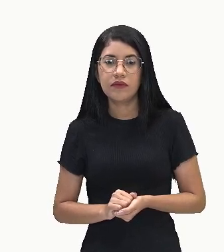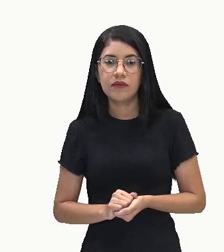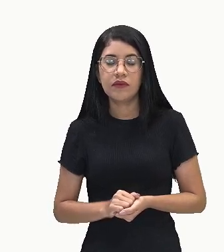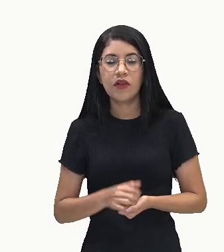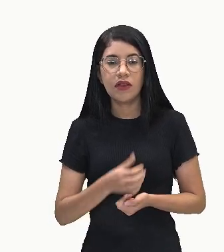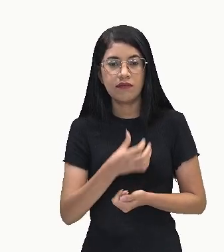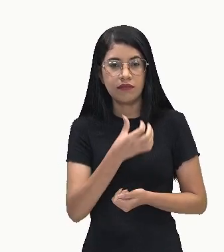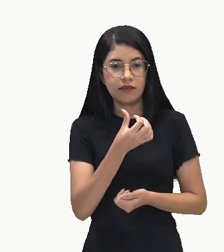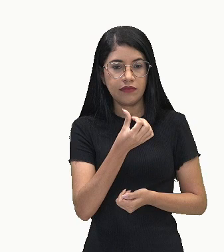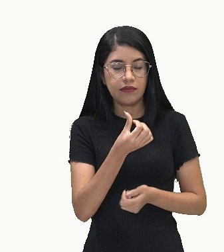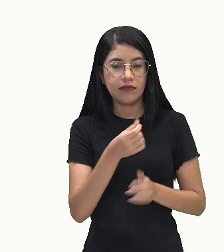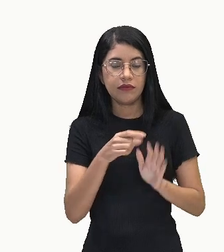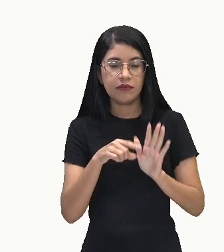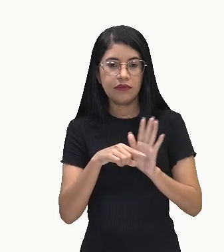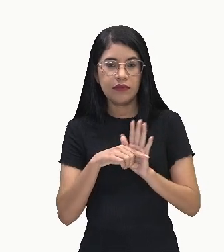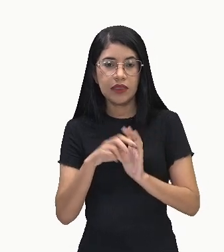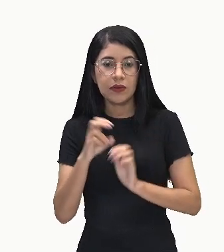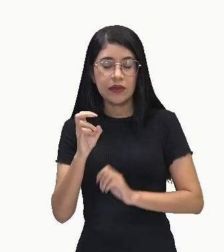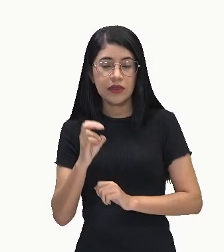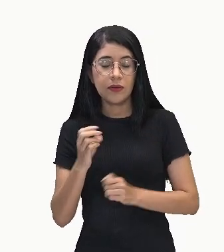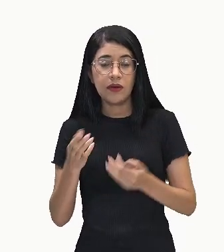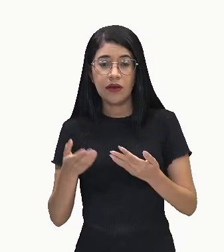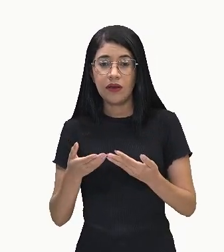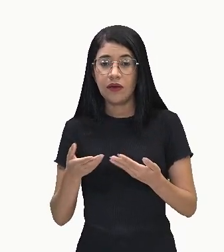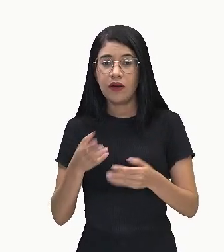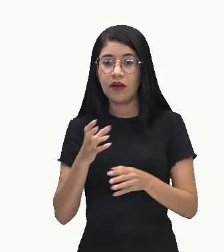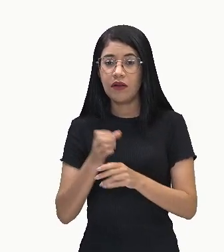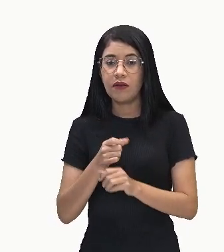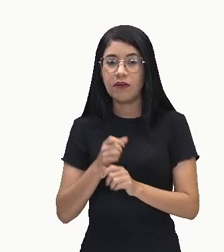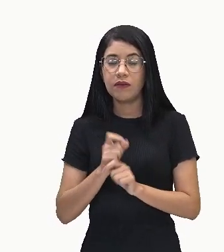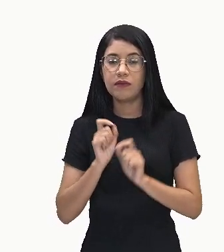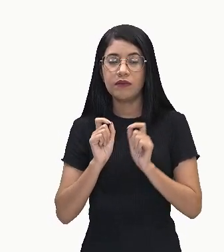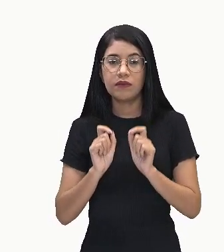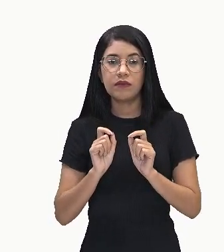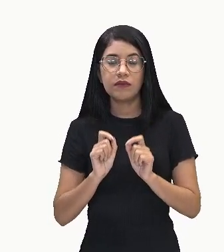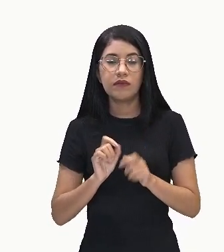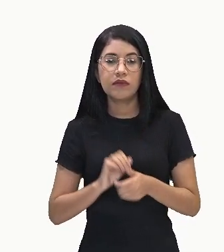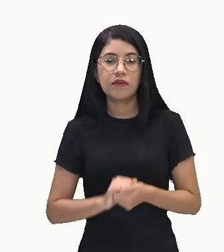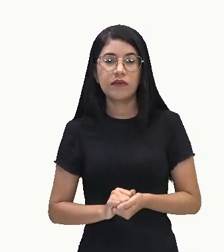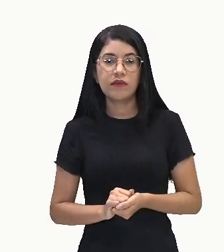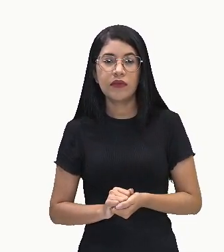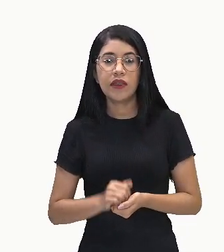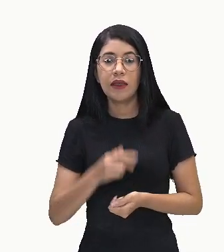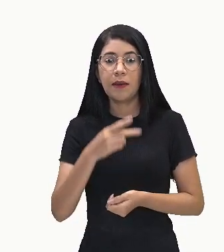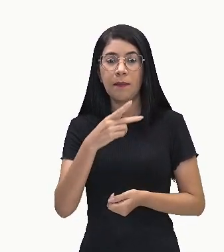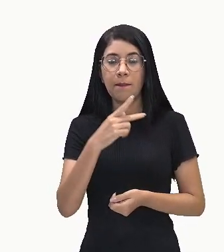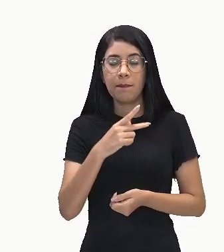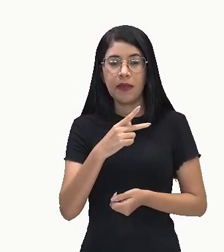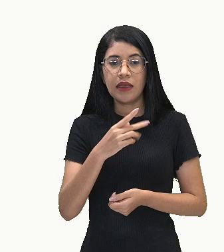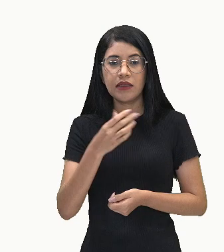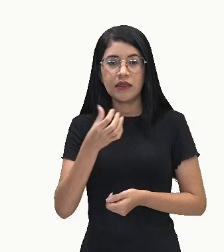5. Vamos calcular aqui P de 6.